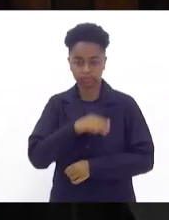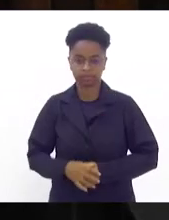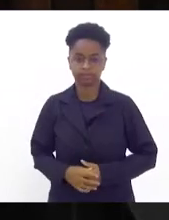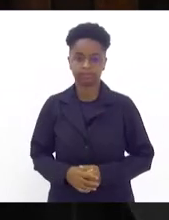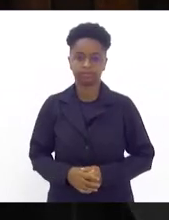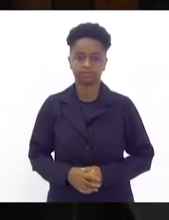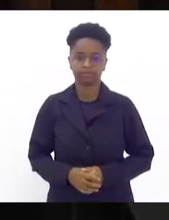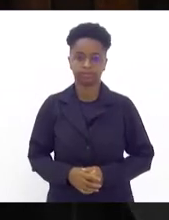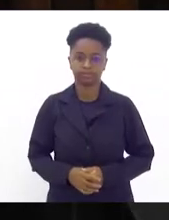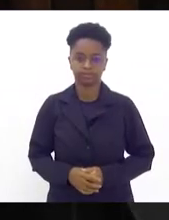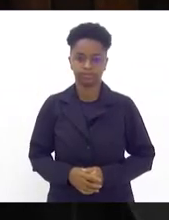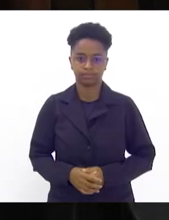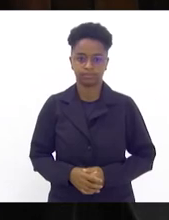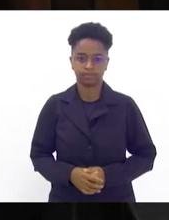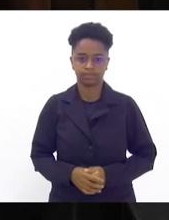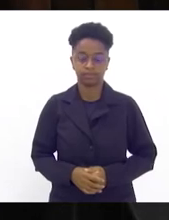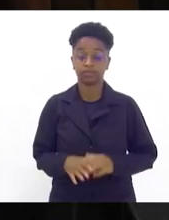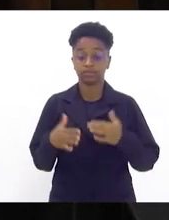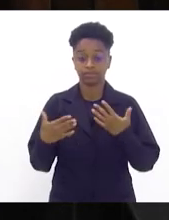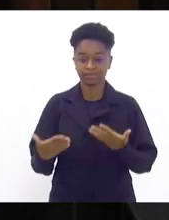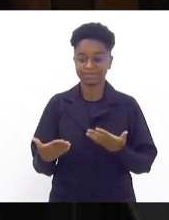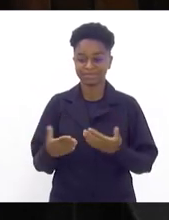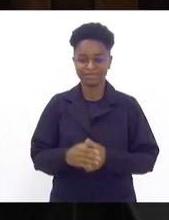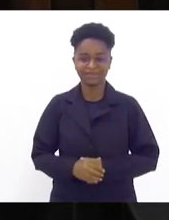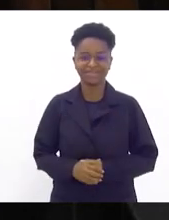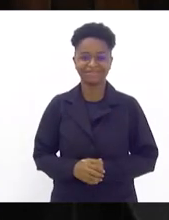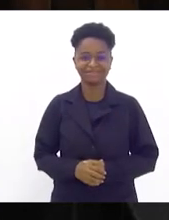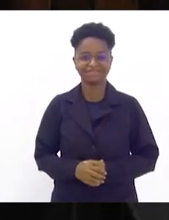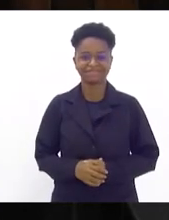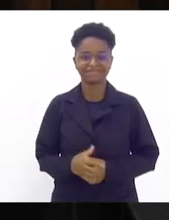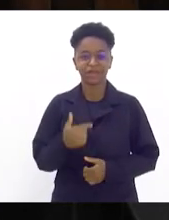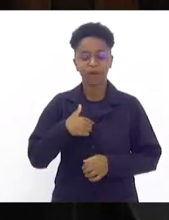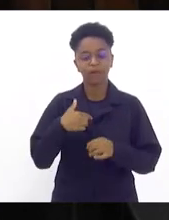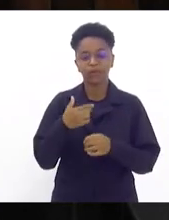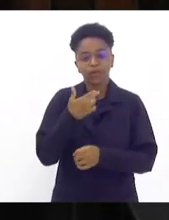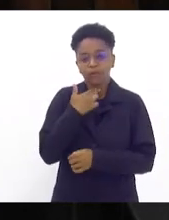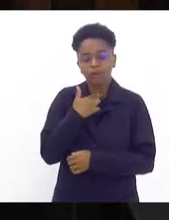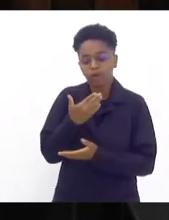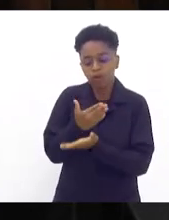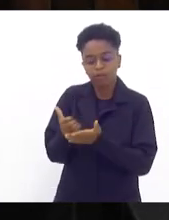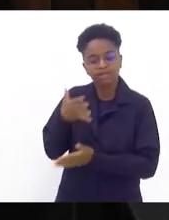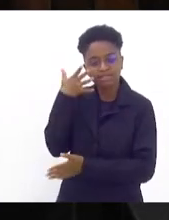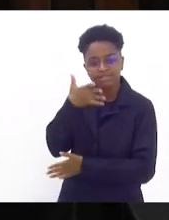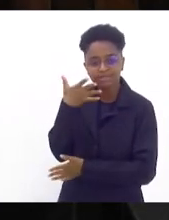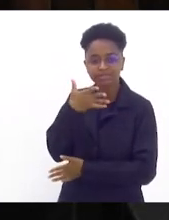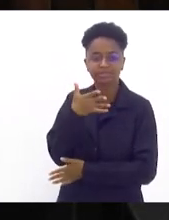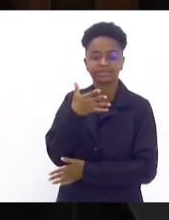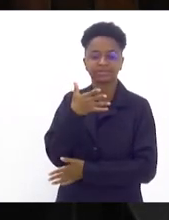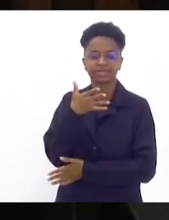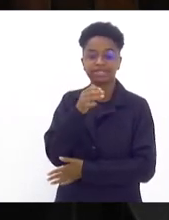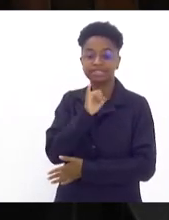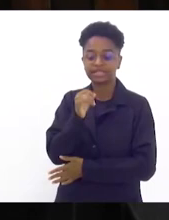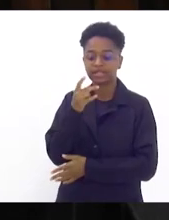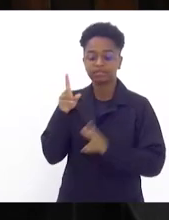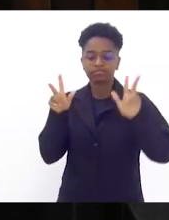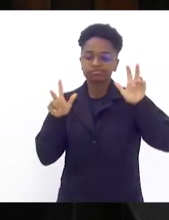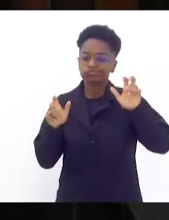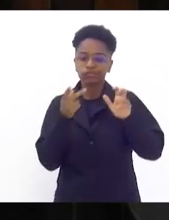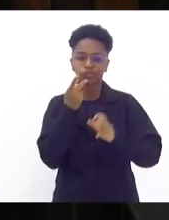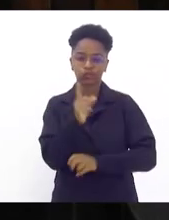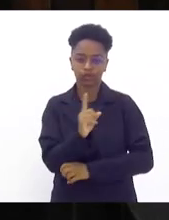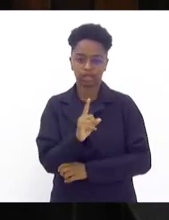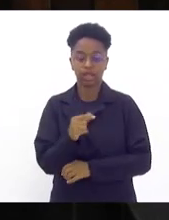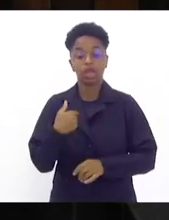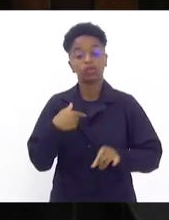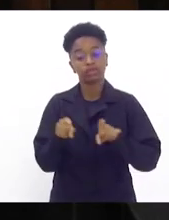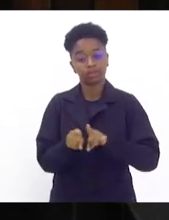Então, não posso iniciar as minhas palavras sem fazer essa citação. Eu também não posso deixar de falar, deputada